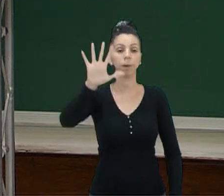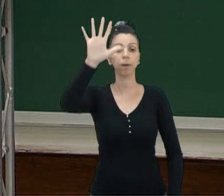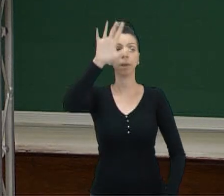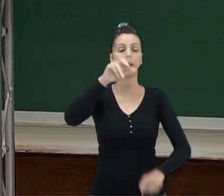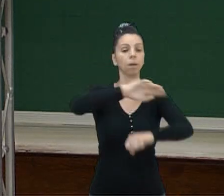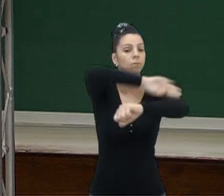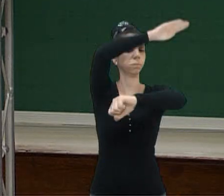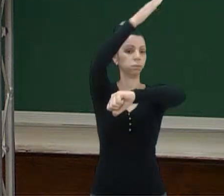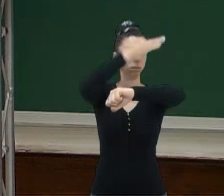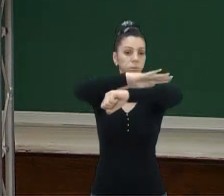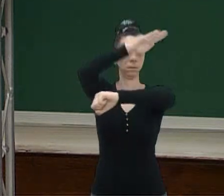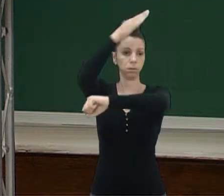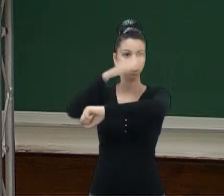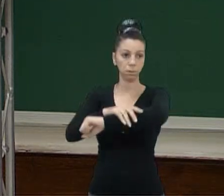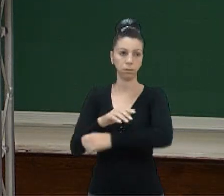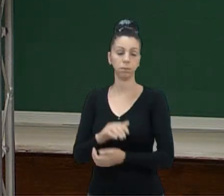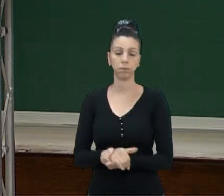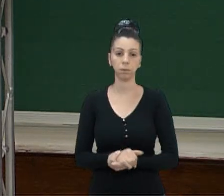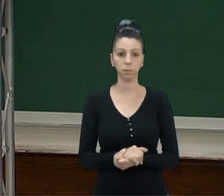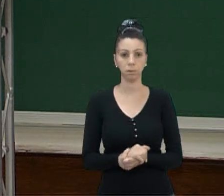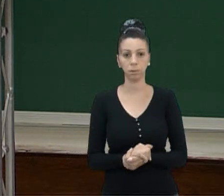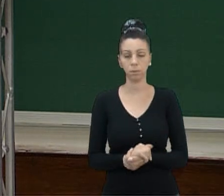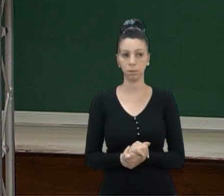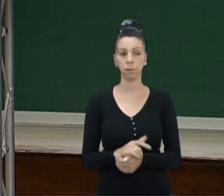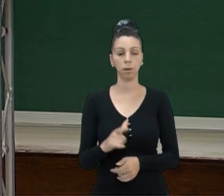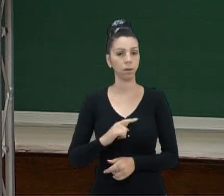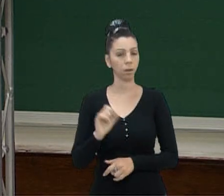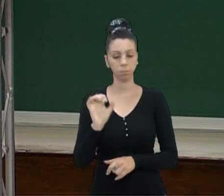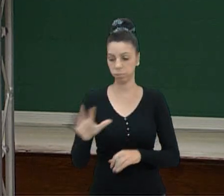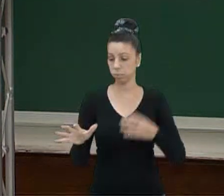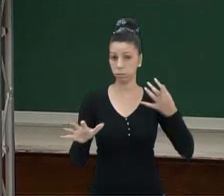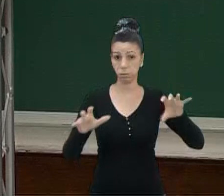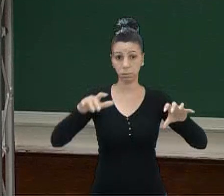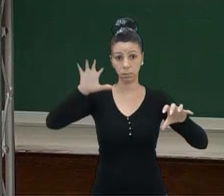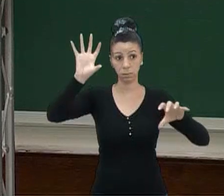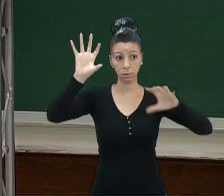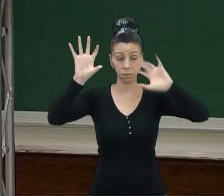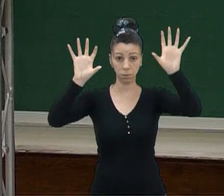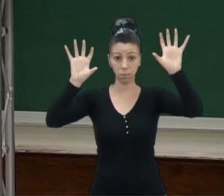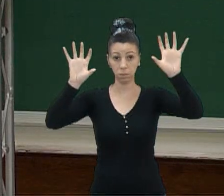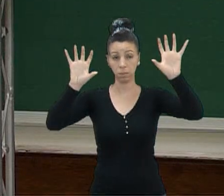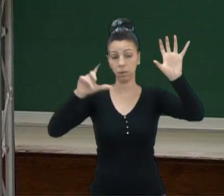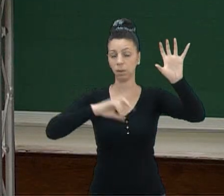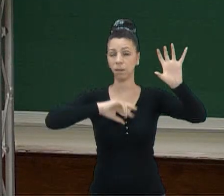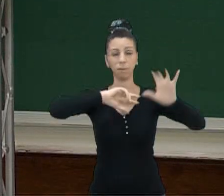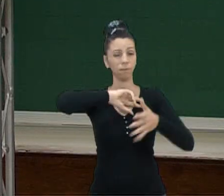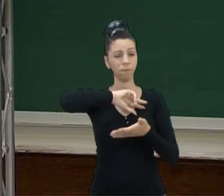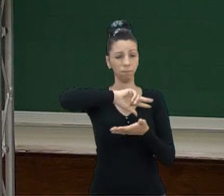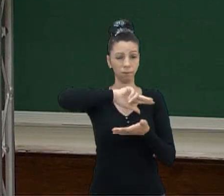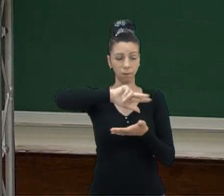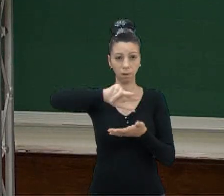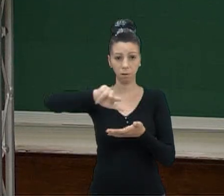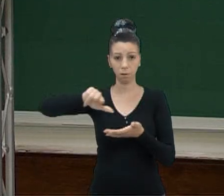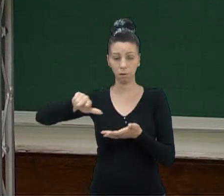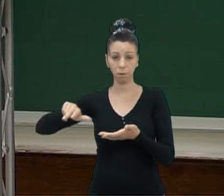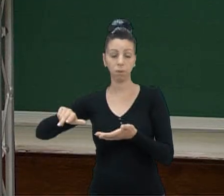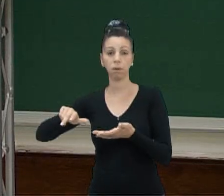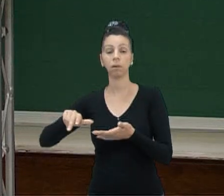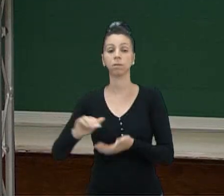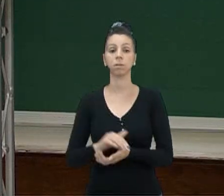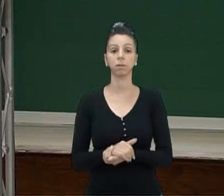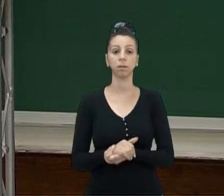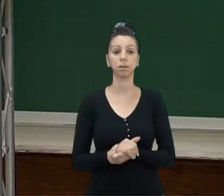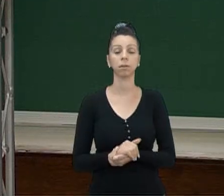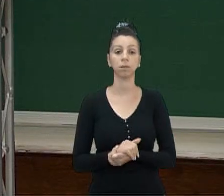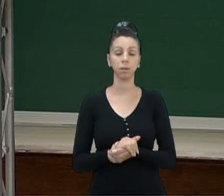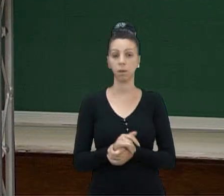elevados. Os Alpes, a própria região do Cáucaso e das planícies, a germano-polonesa, a planície da Hungria, poderiam